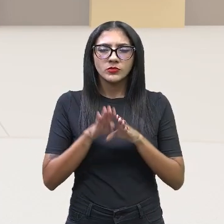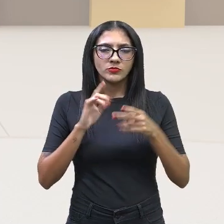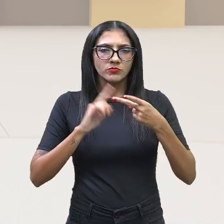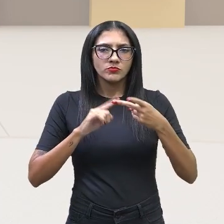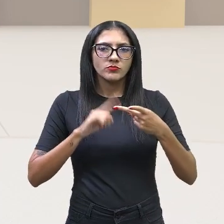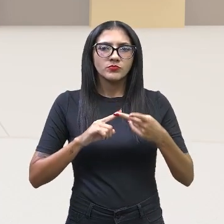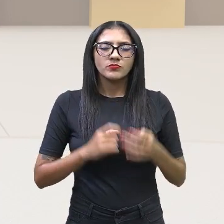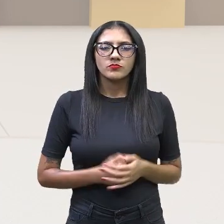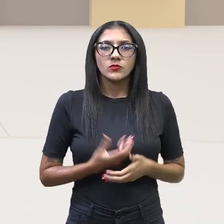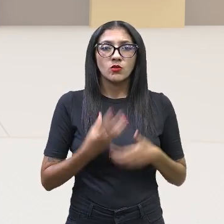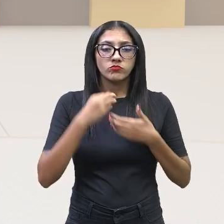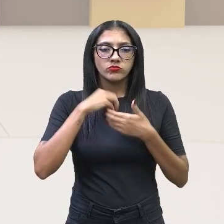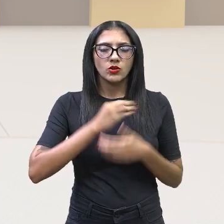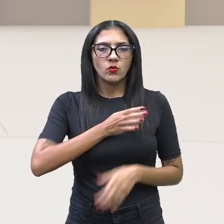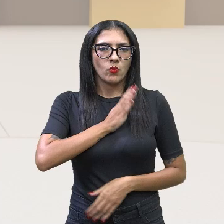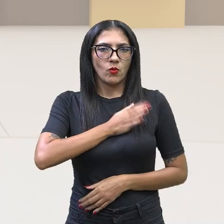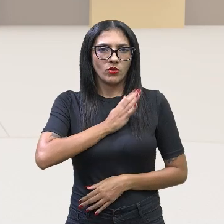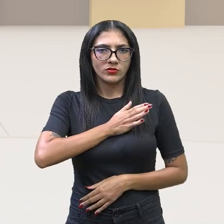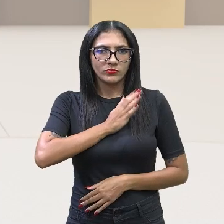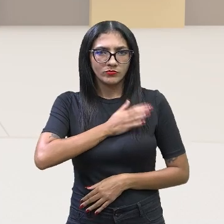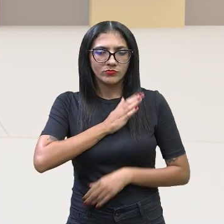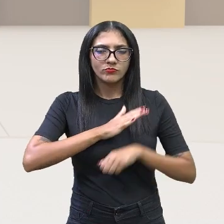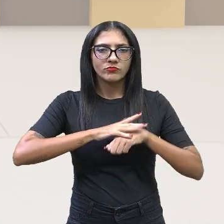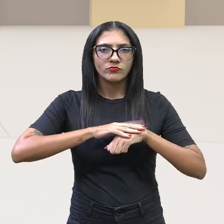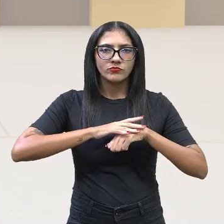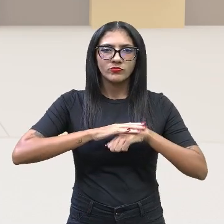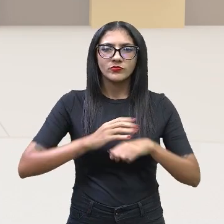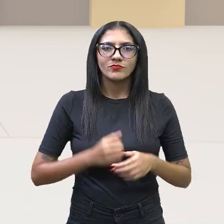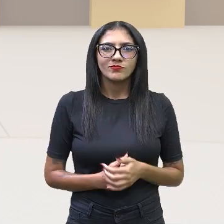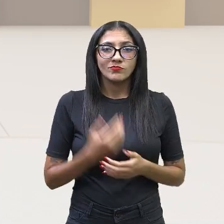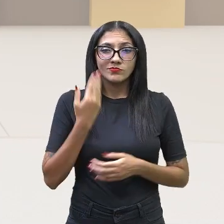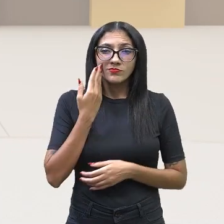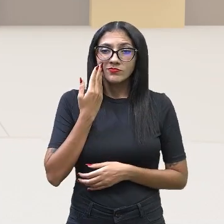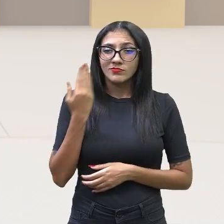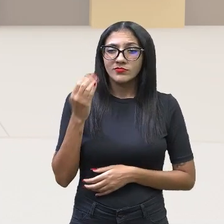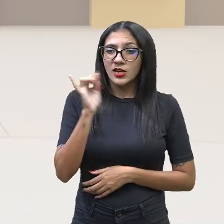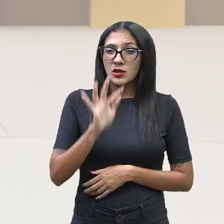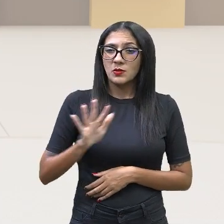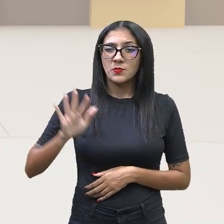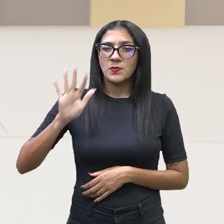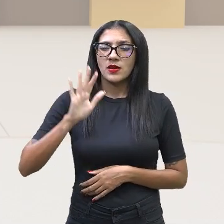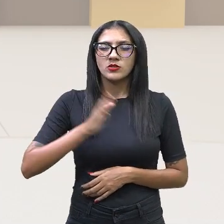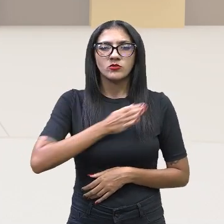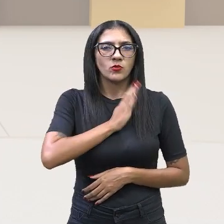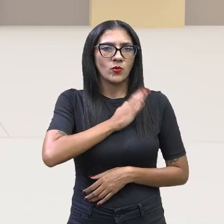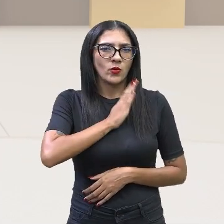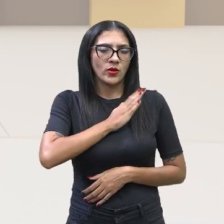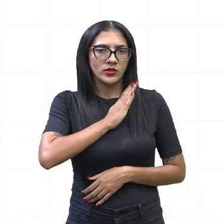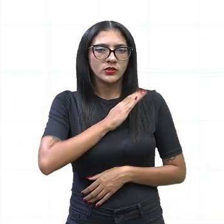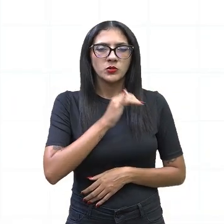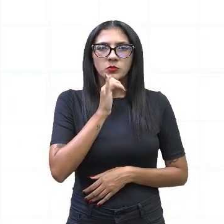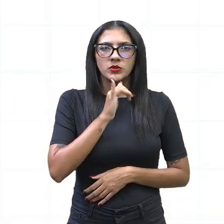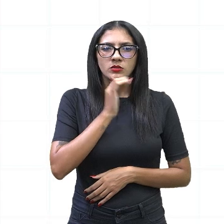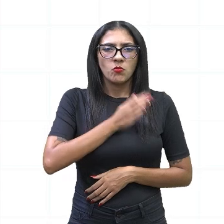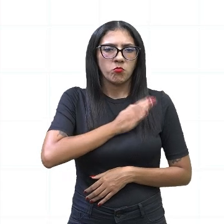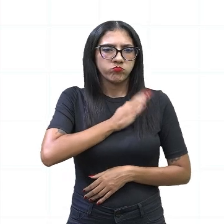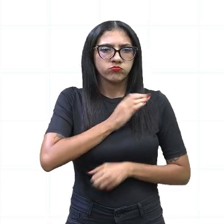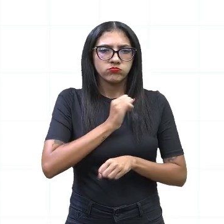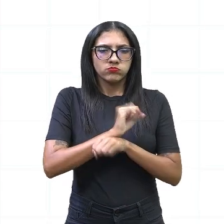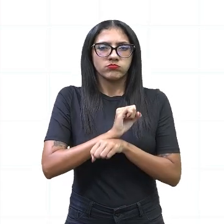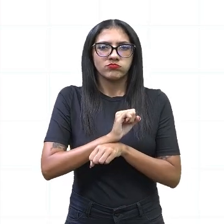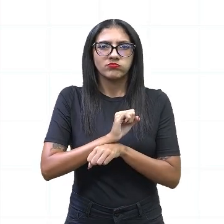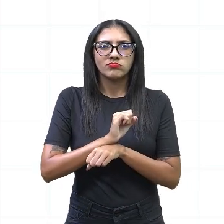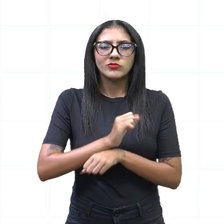as doenças cardiovasculares. E aí você vê a imagem do coração. O infarto, por exemplo, só um exemplo, né?